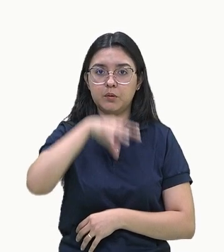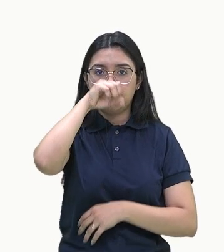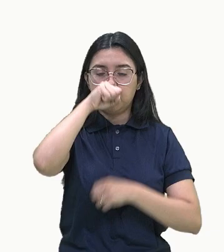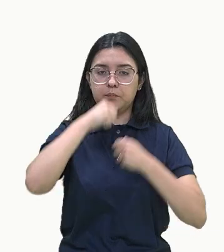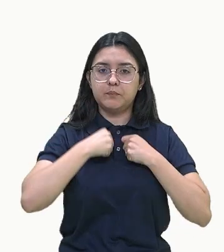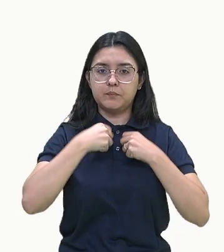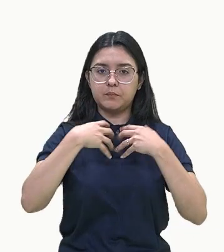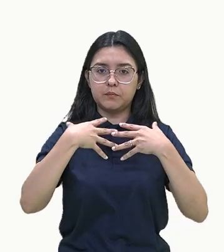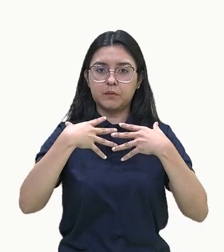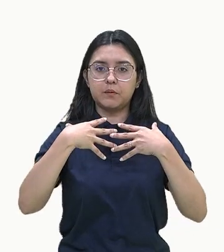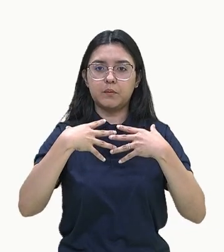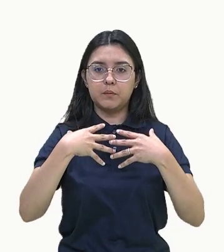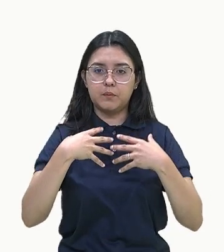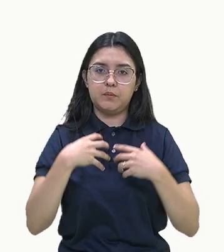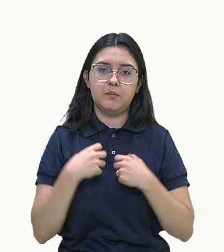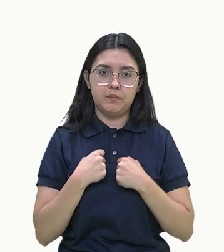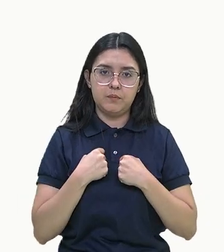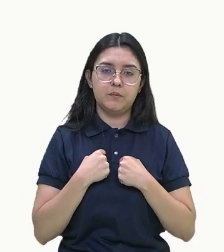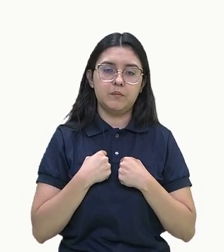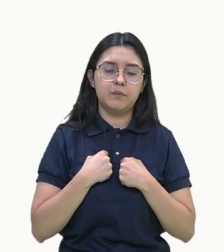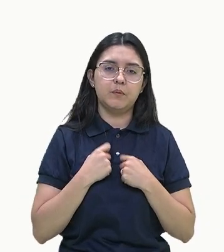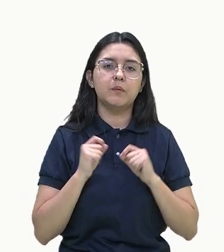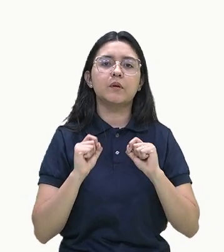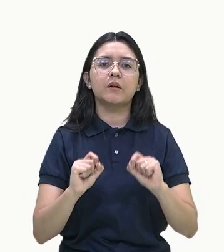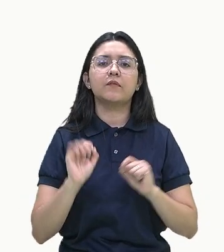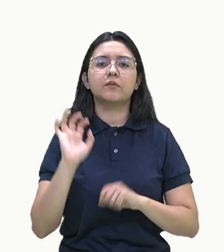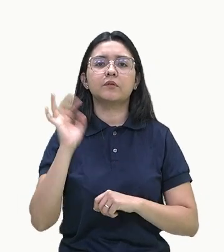alvéolos eles vão, então, ser